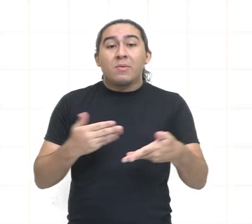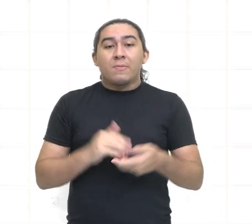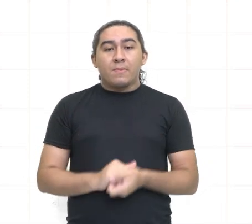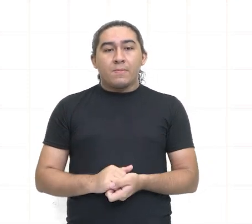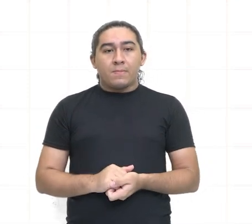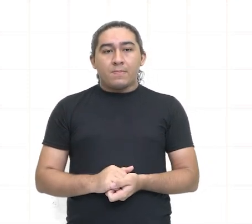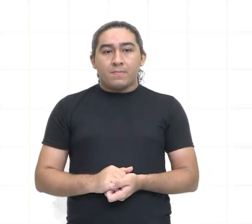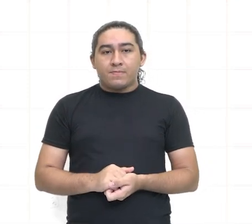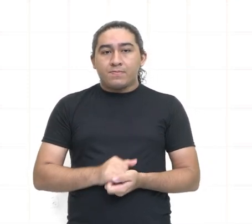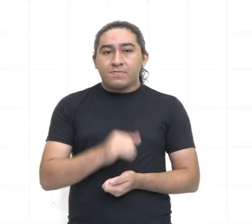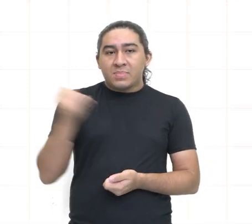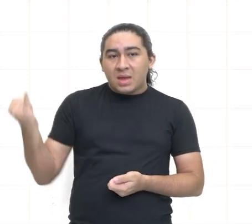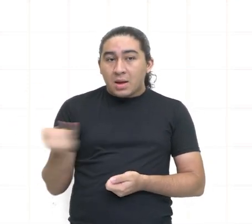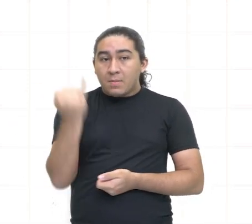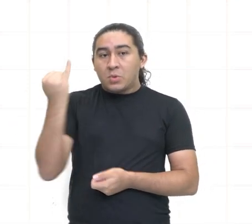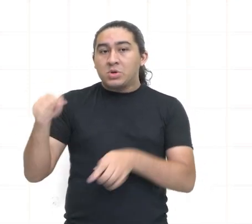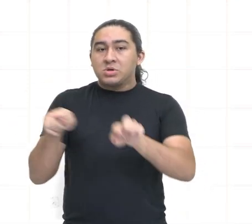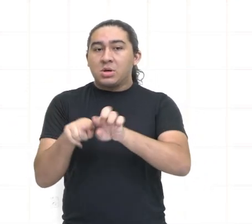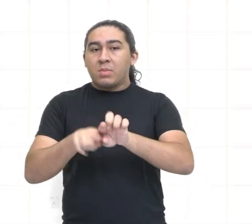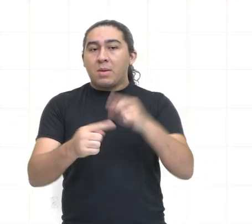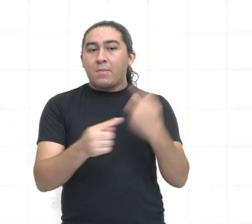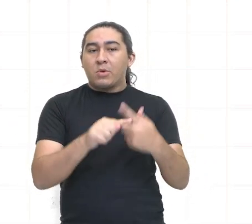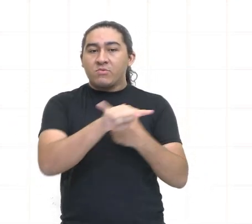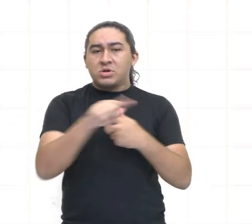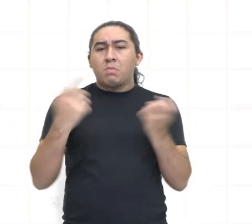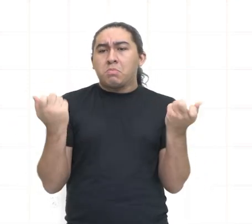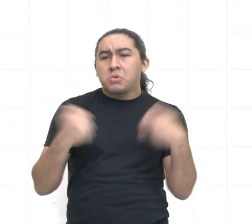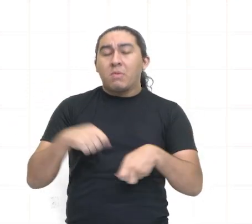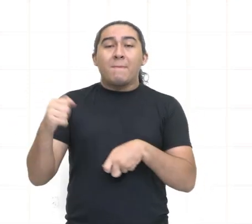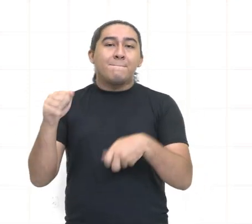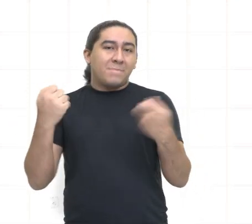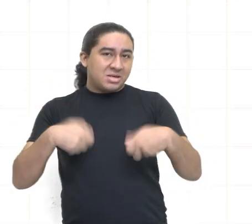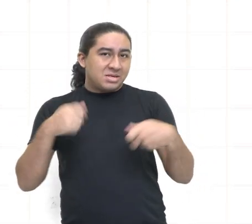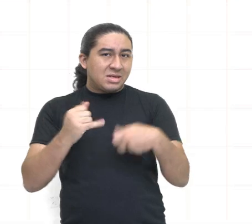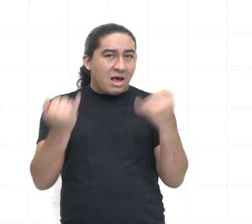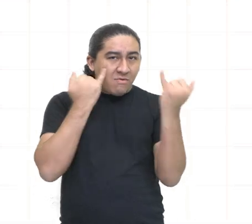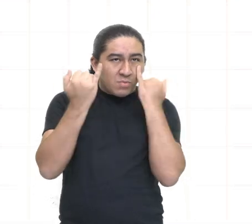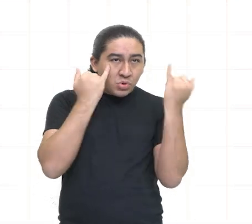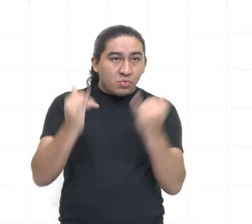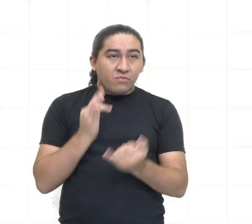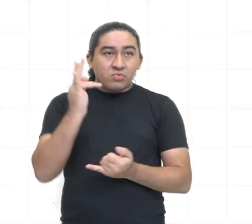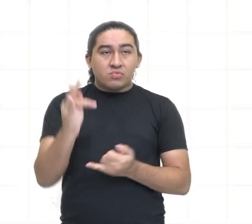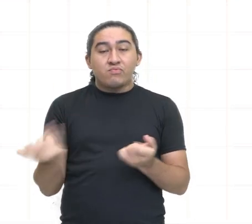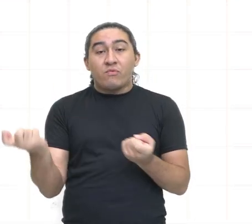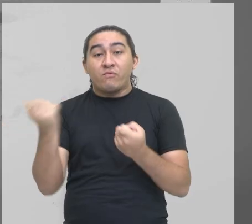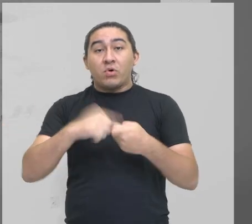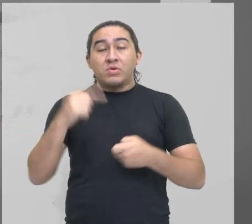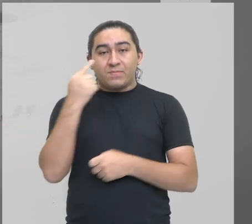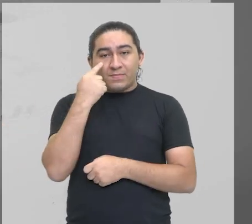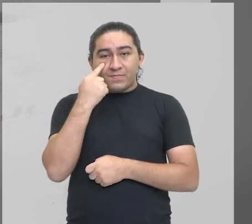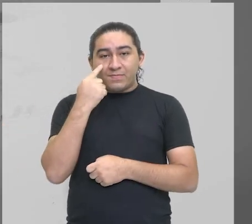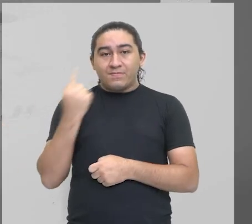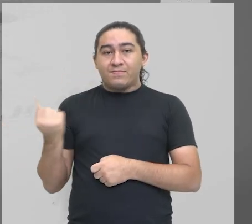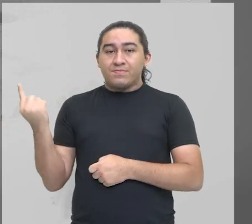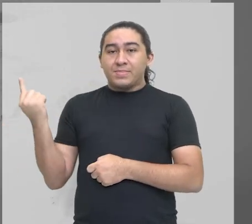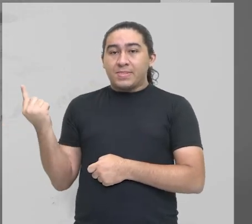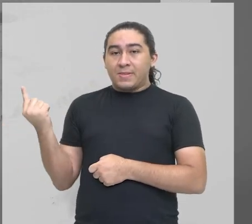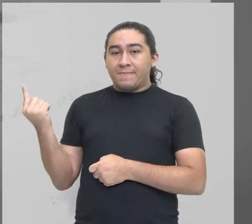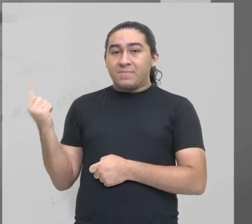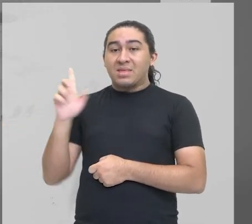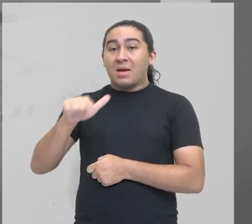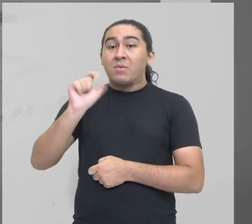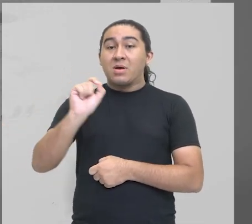aqui é importantíssimo e tomem nota, porque vocês podem precisar dessa informação futuramente. Voltando para mim aqui, gente, era